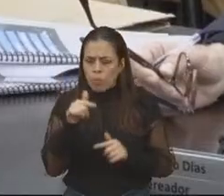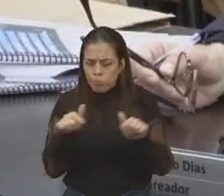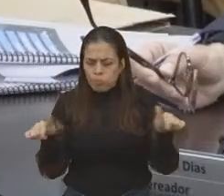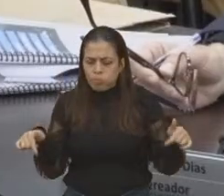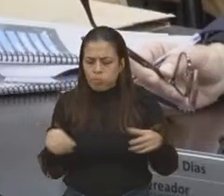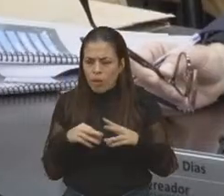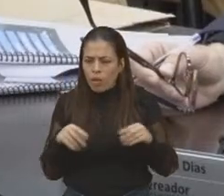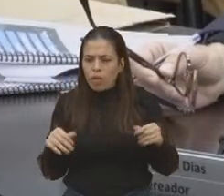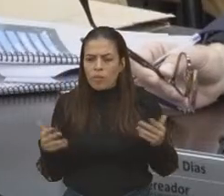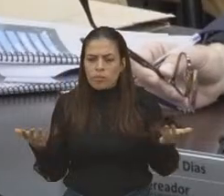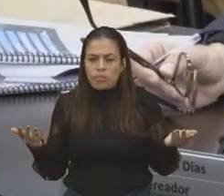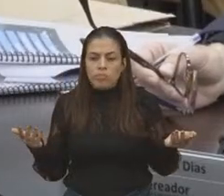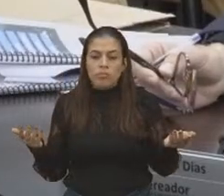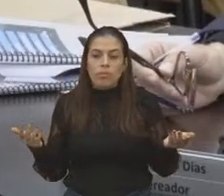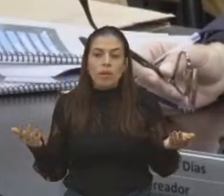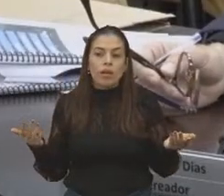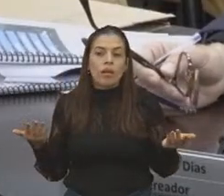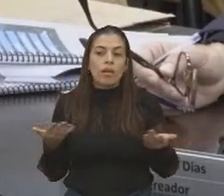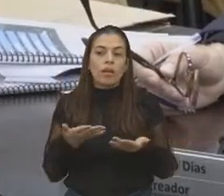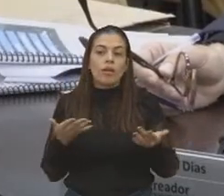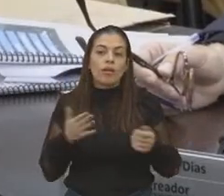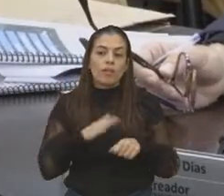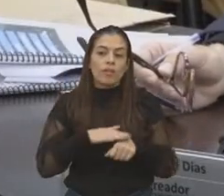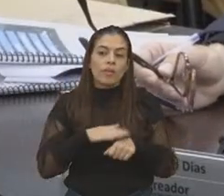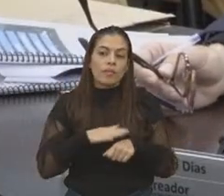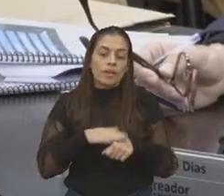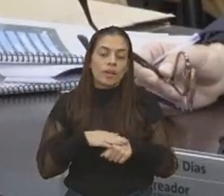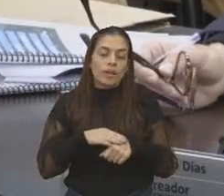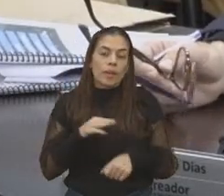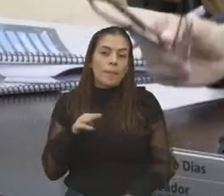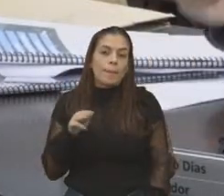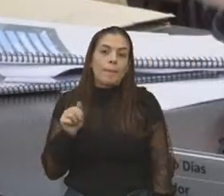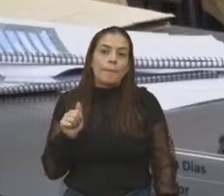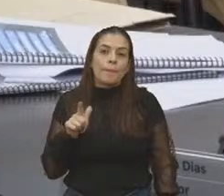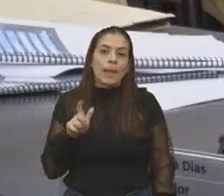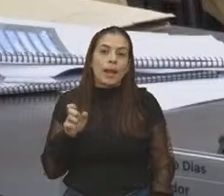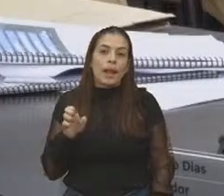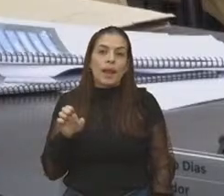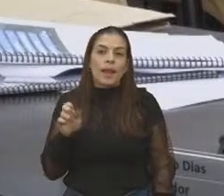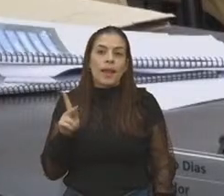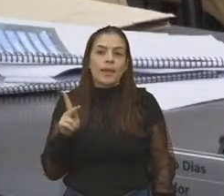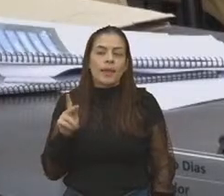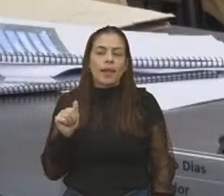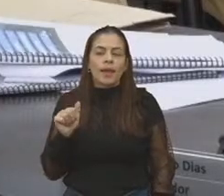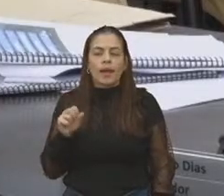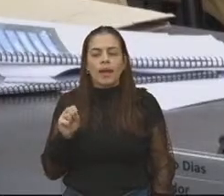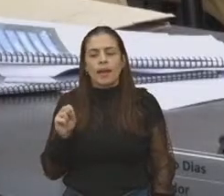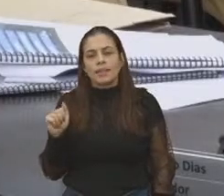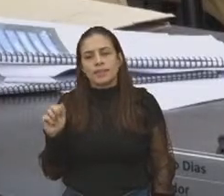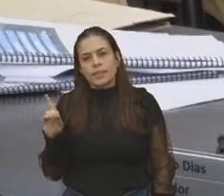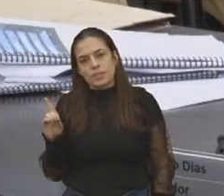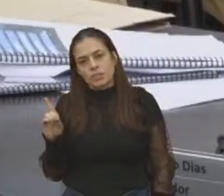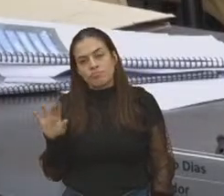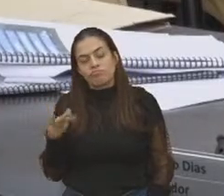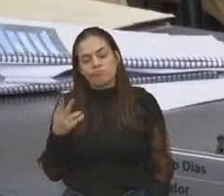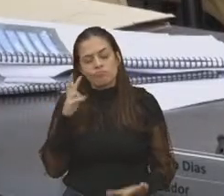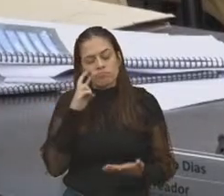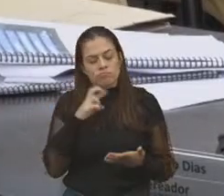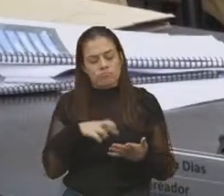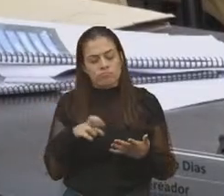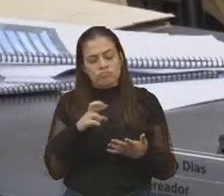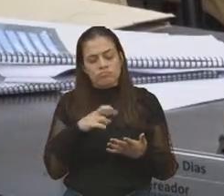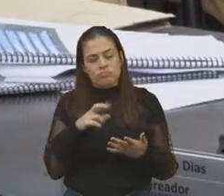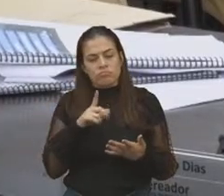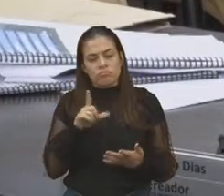lado. E agora vai ser feito na mala que haste. E aí, analisando a LDO,